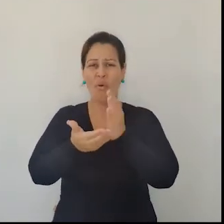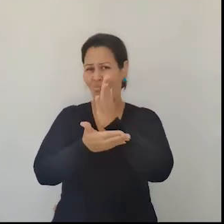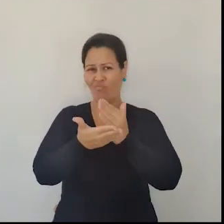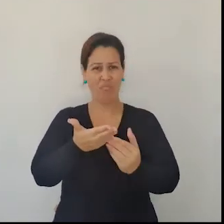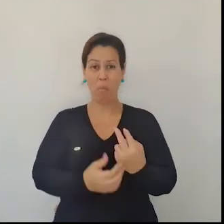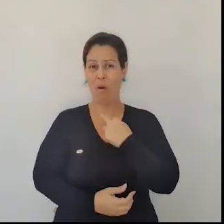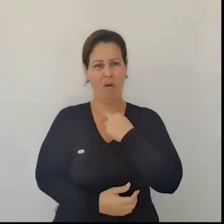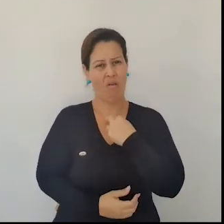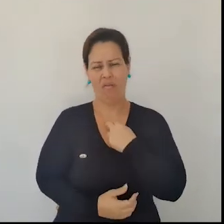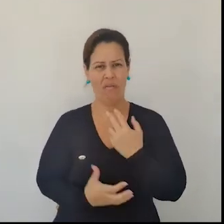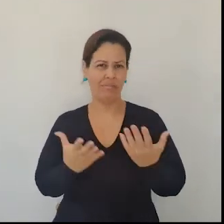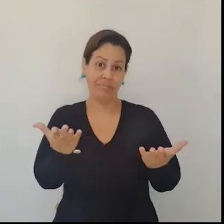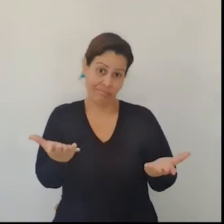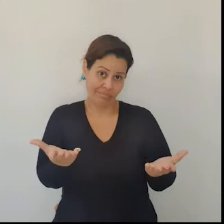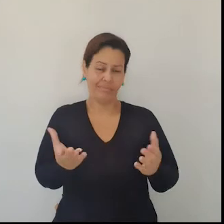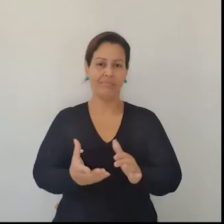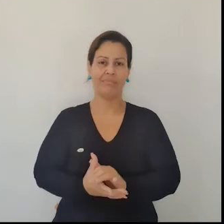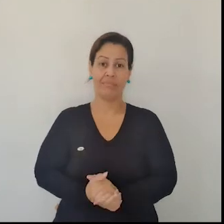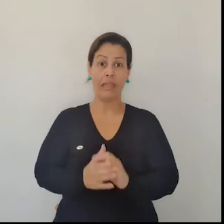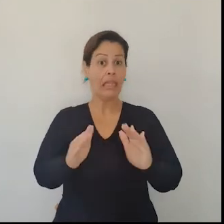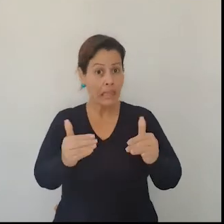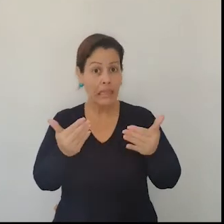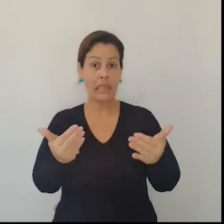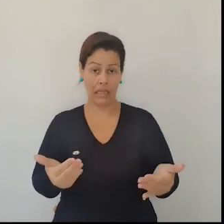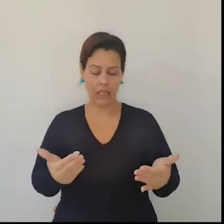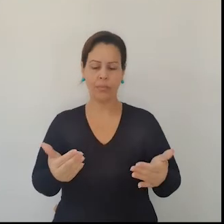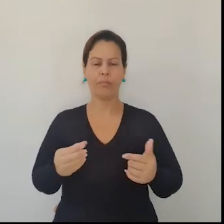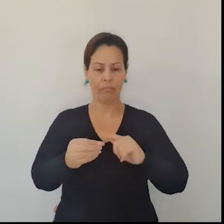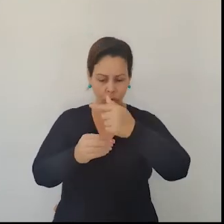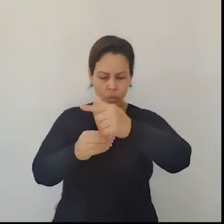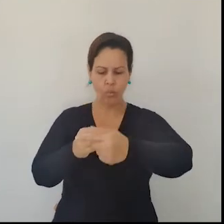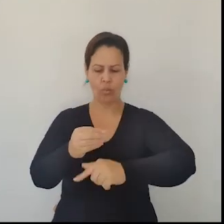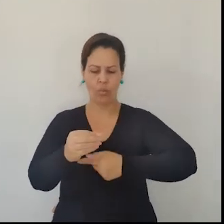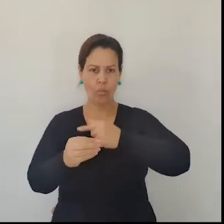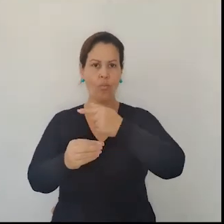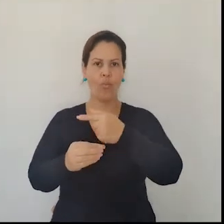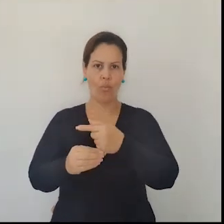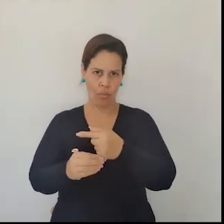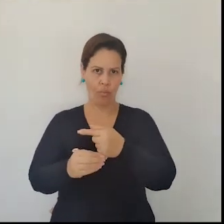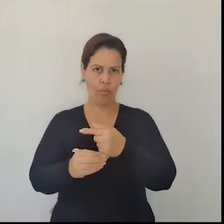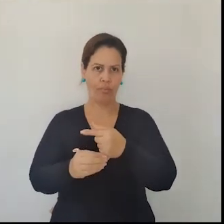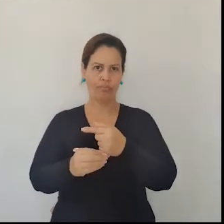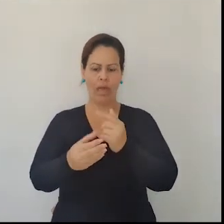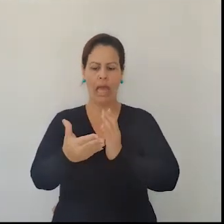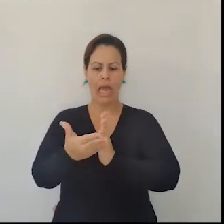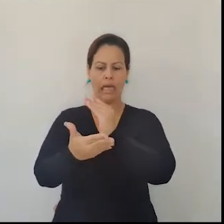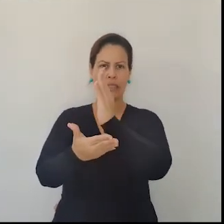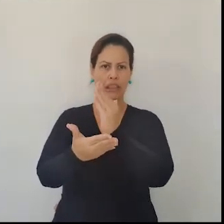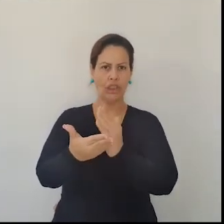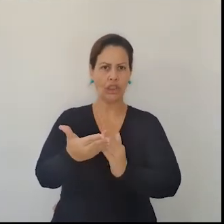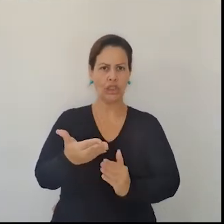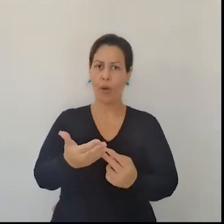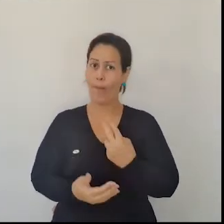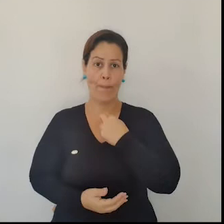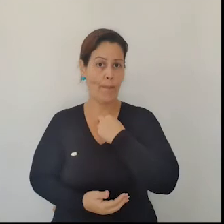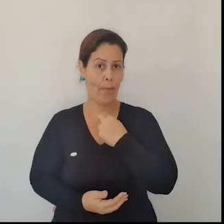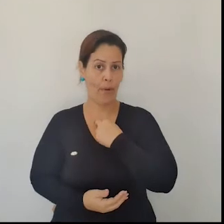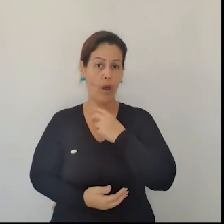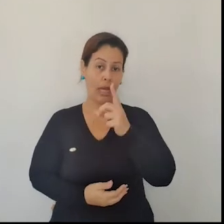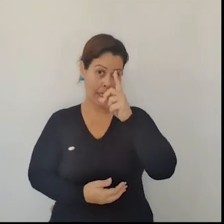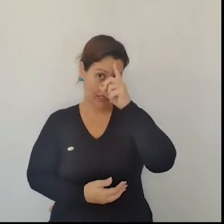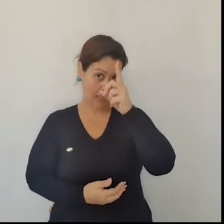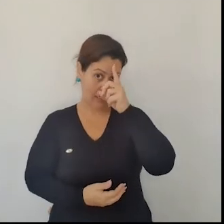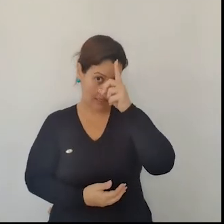pequenas, que não poderiam mais ser divididas. Ou seja, os átomos seriam